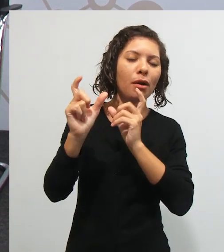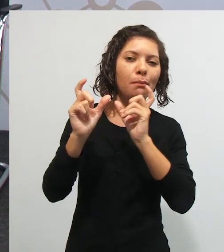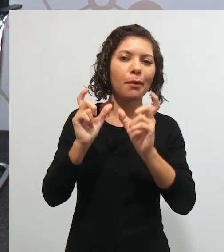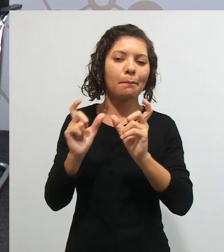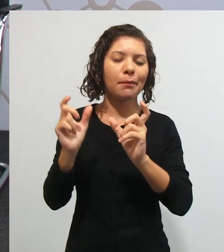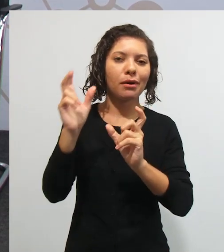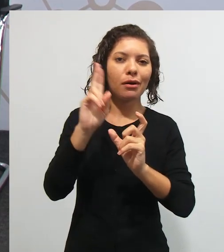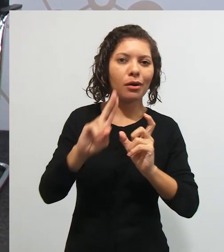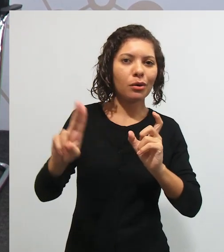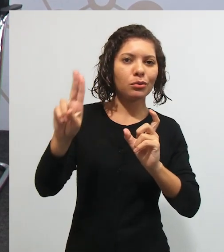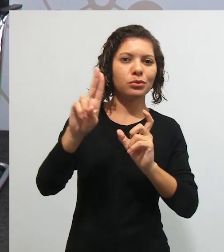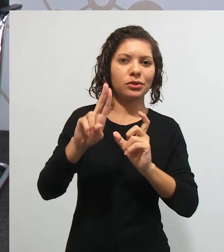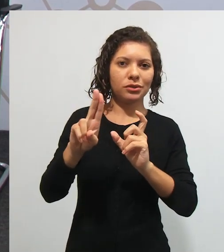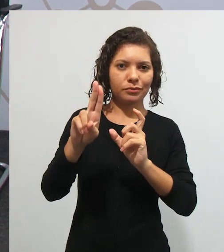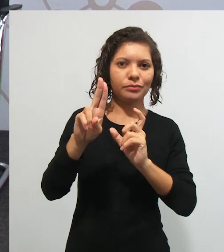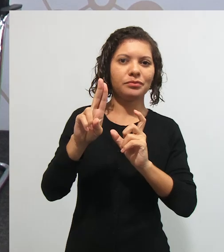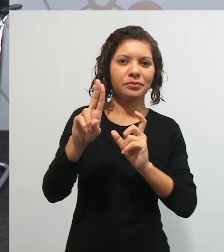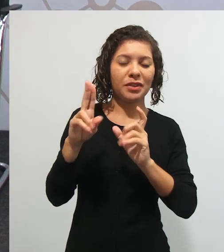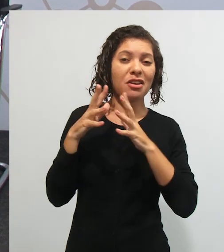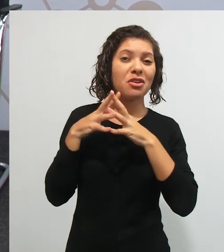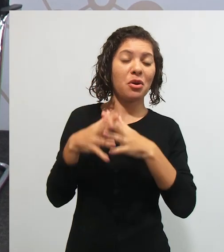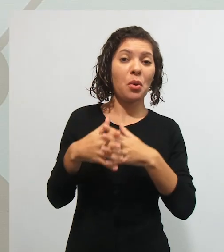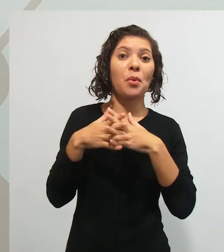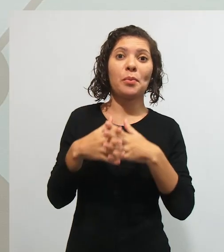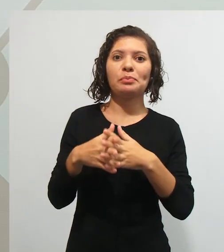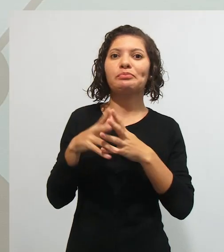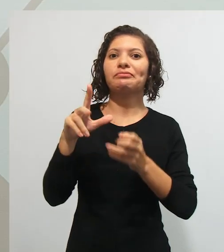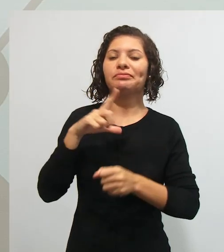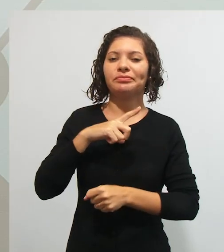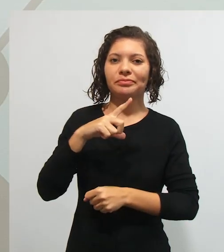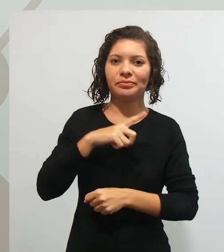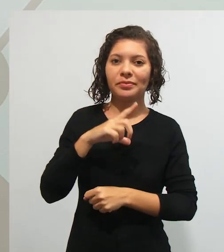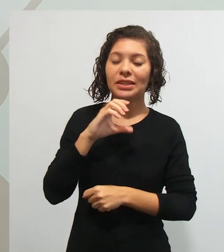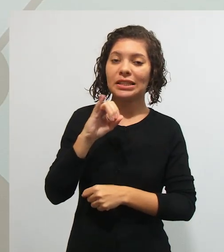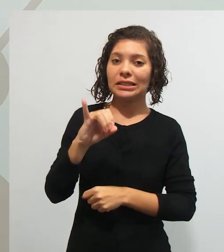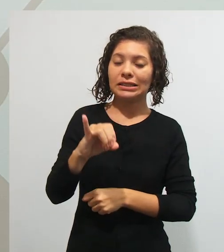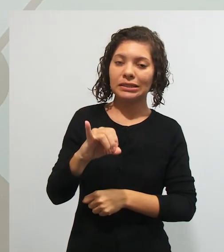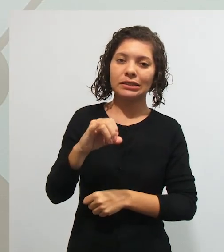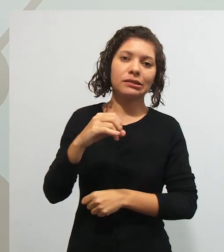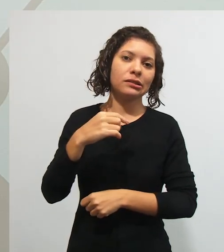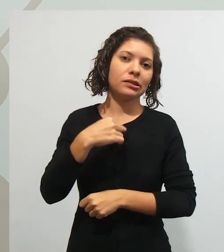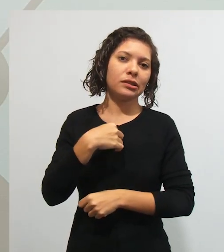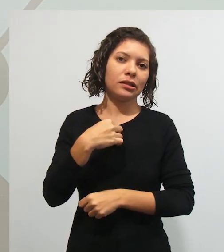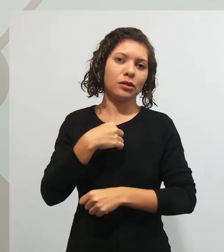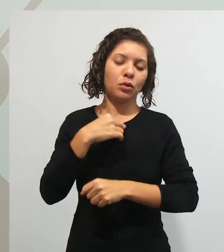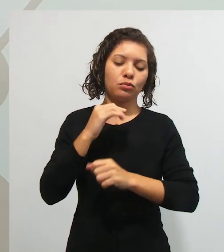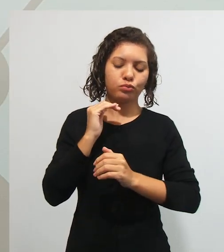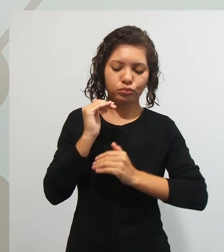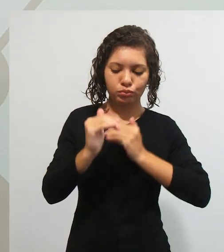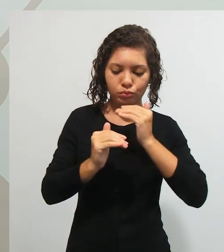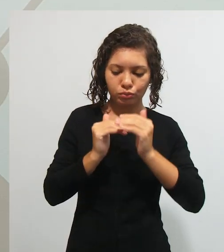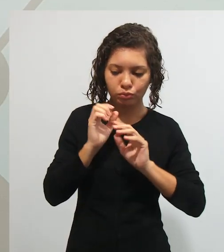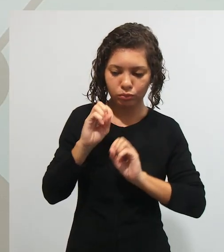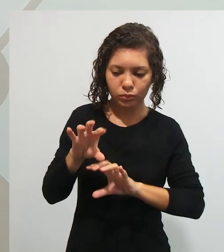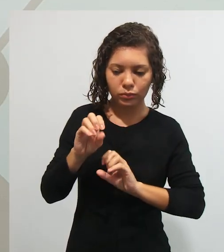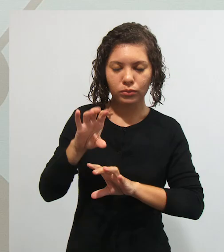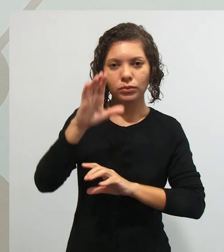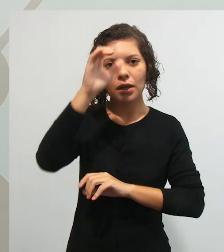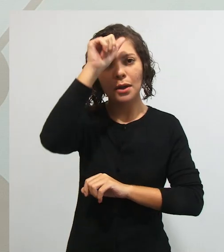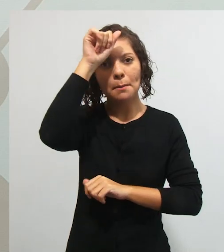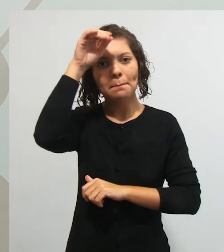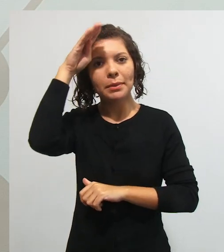de palavras. Isso é um ato extremamente complexo. Se eu, no processo de